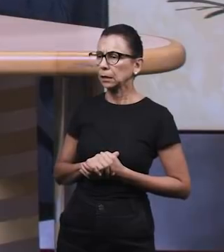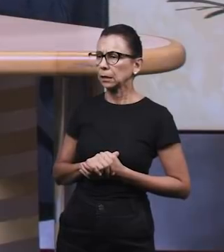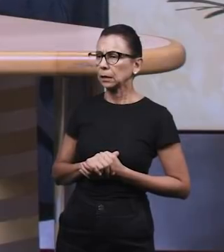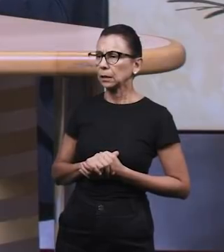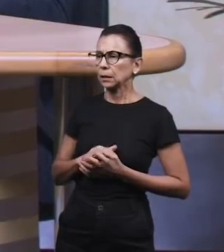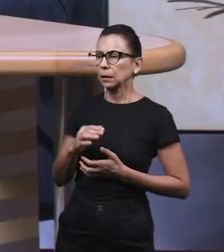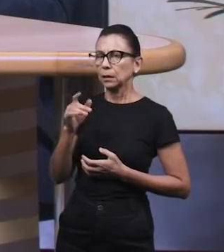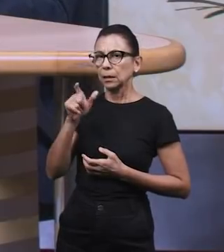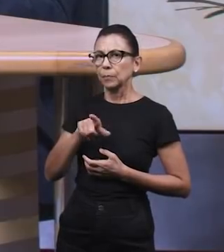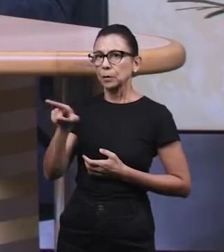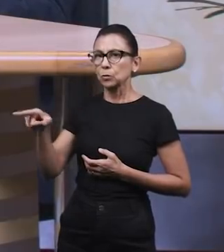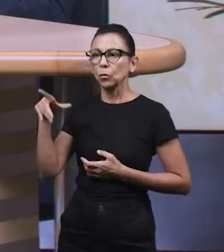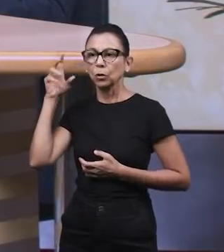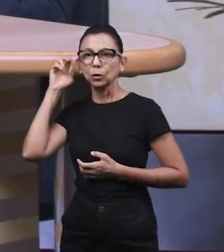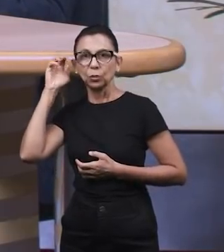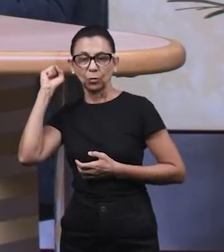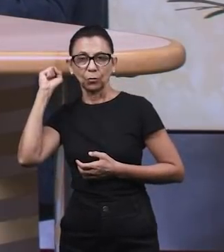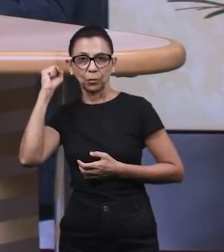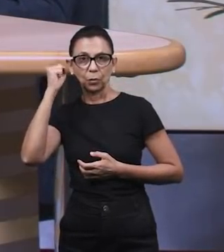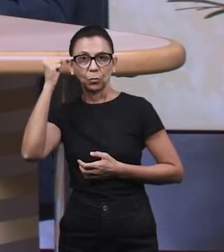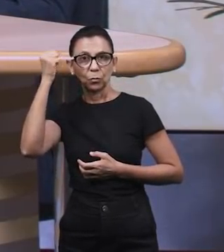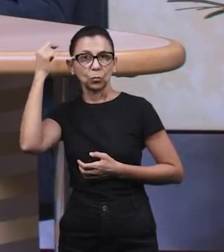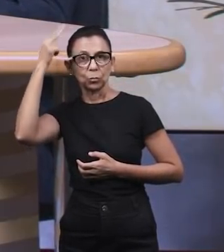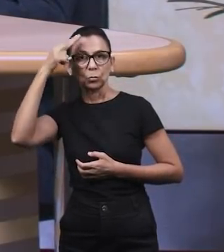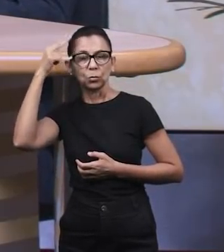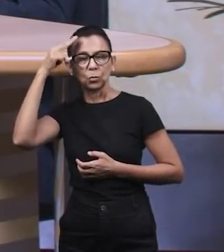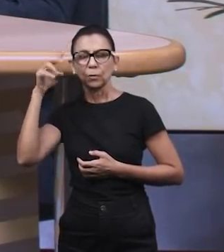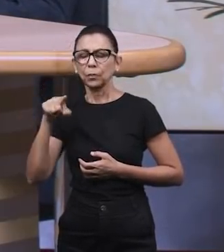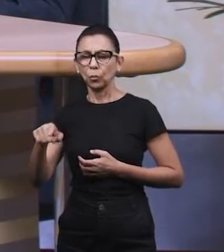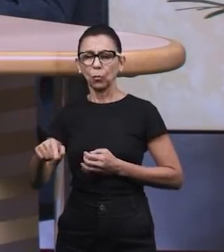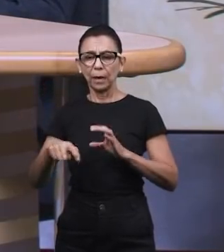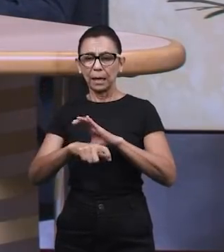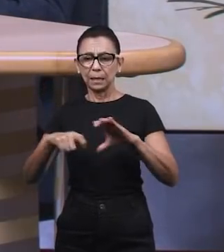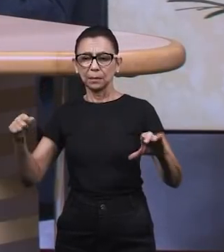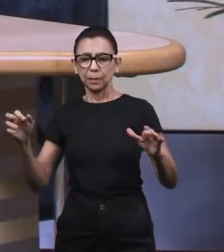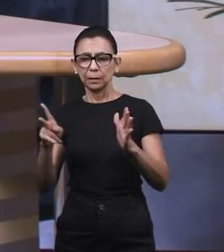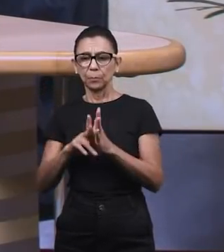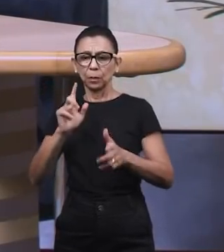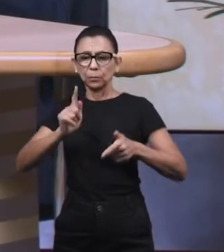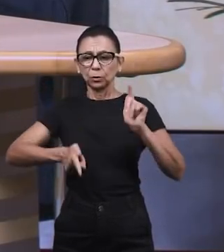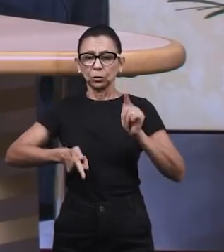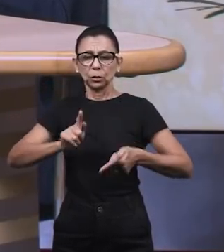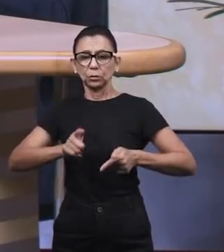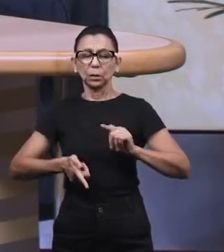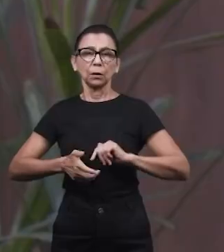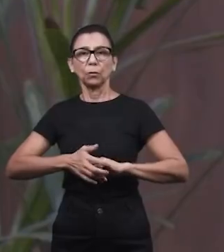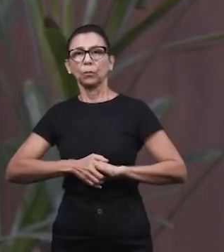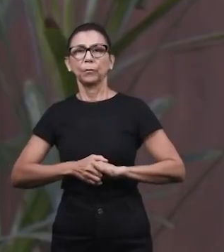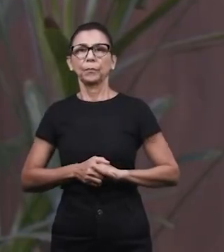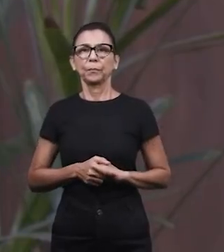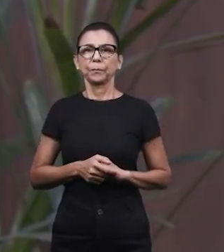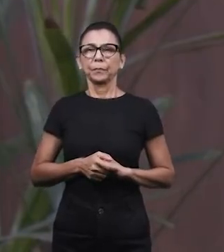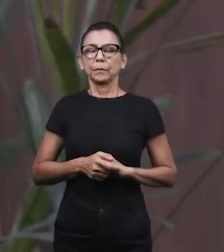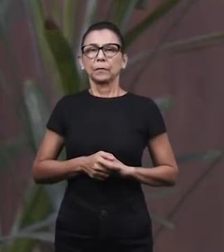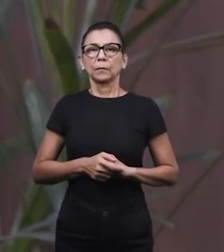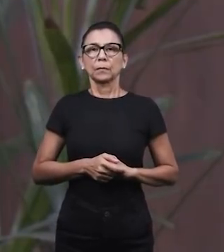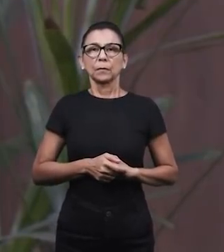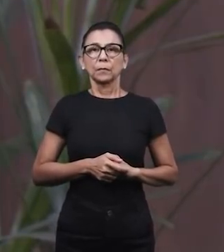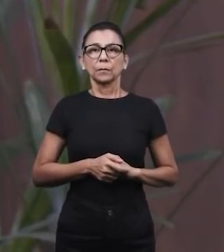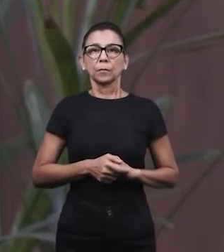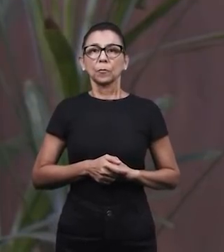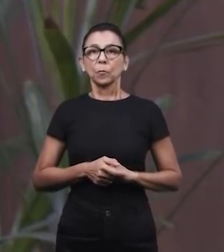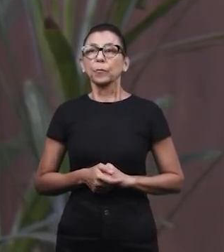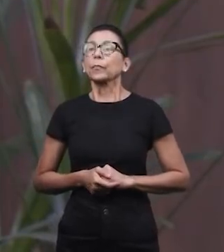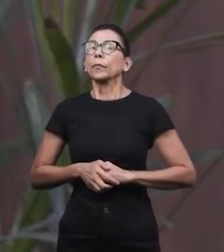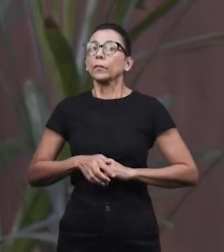Gideão. Quando ele ouviu aquilo, ele imediatamente virou para o povo, levantou os 300 ali e disse, não, nós podemos ir porque Deus